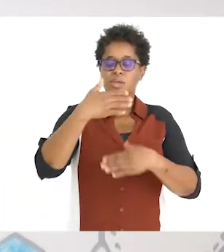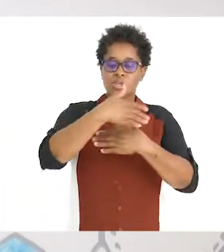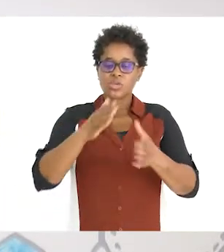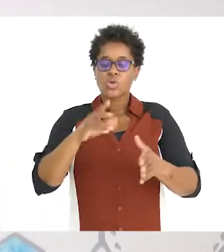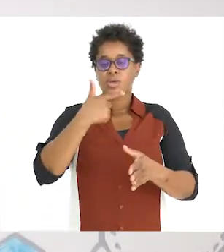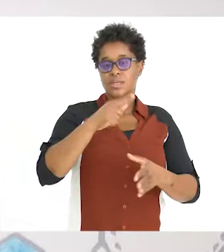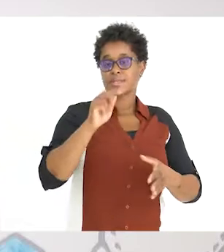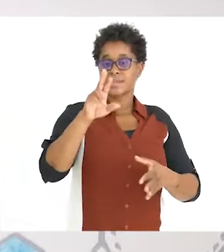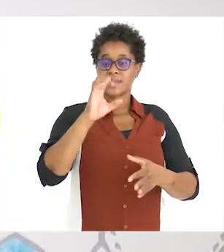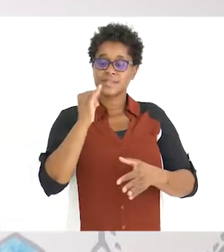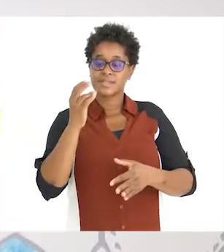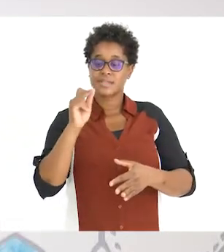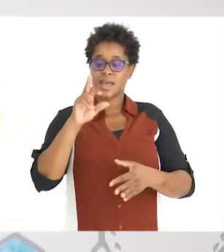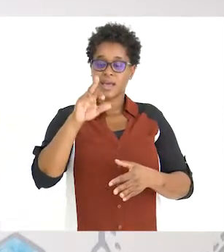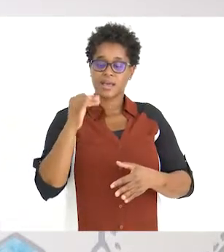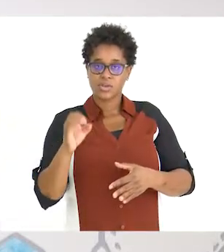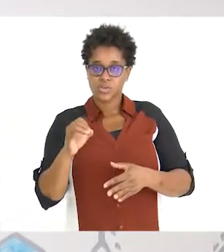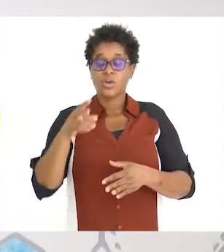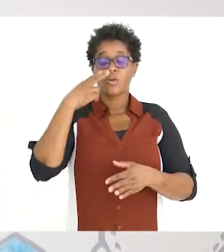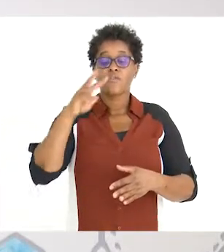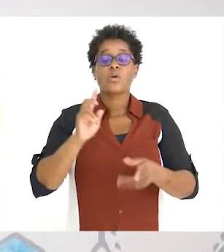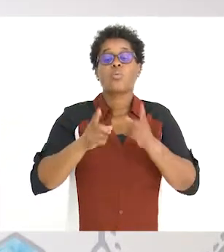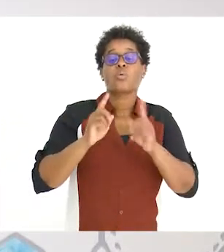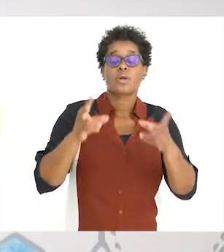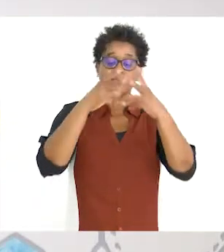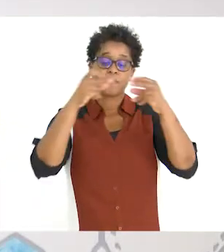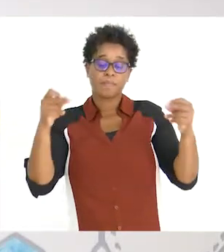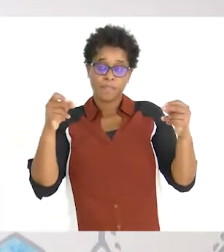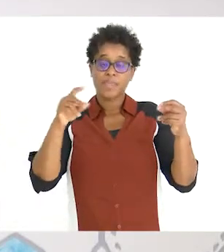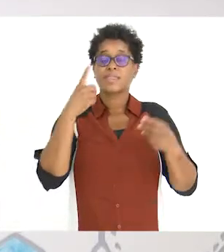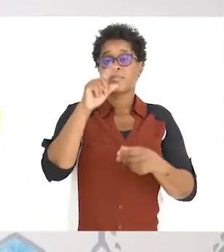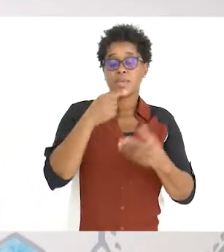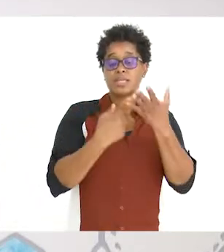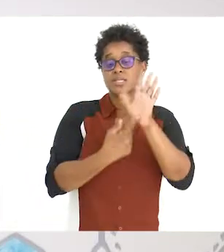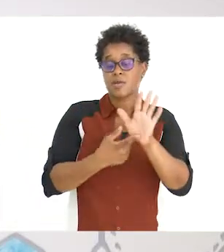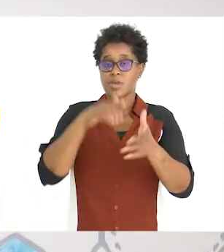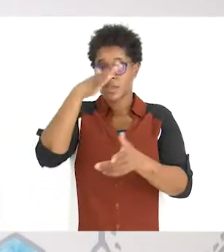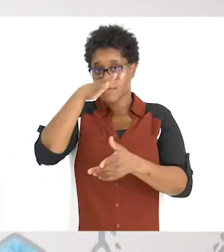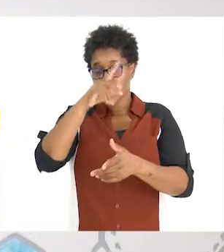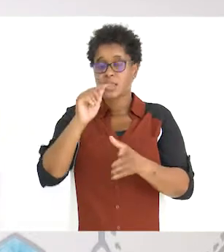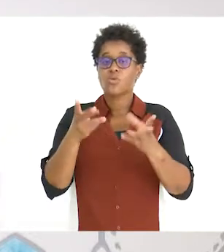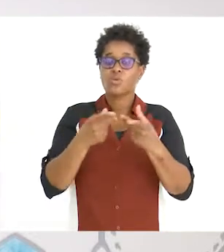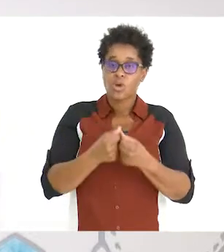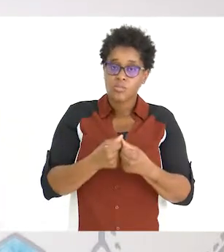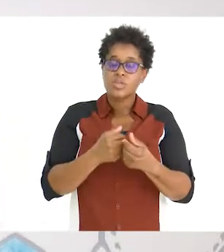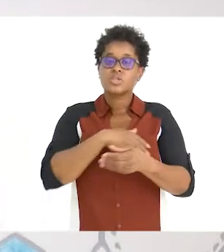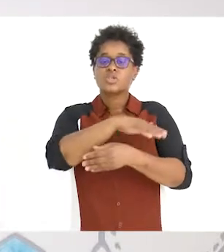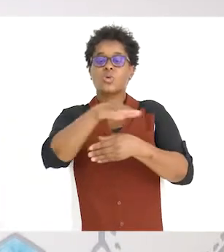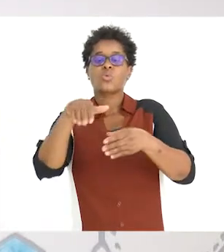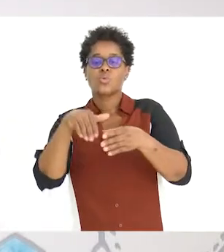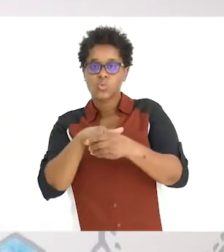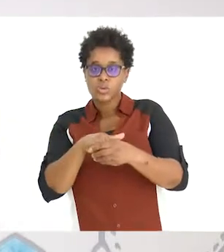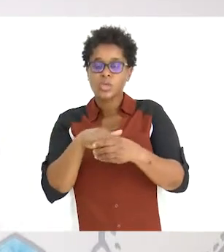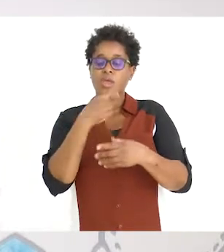Vamos lá ver então a definição e exemplos de atividades econômicas que se enquadram